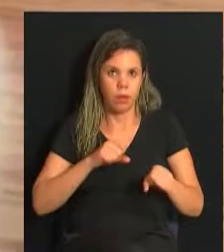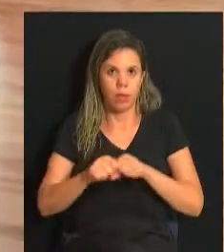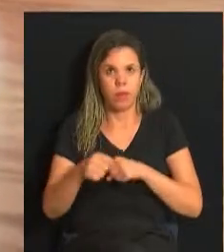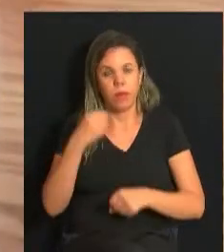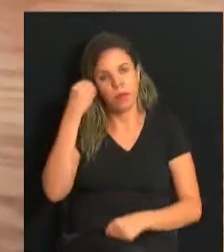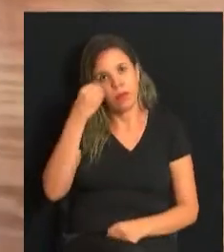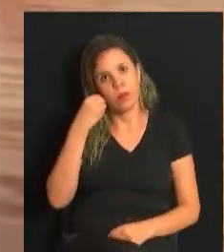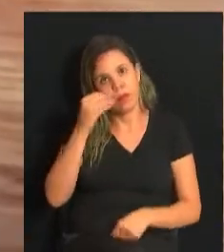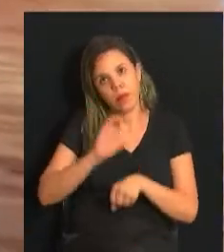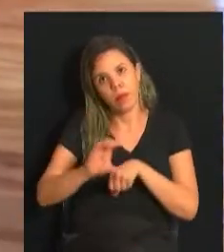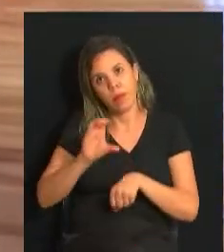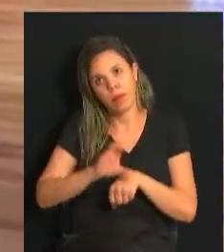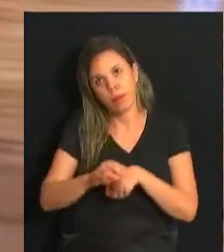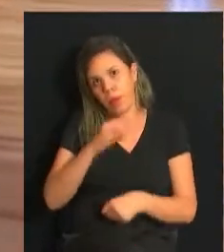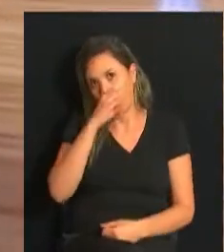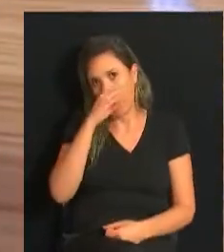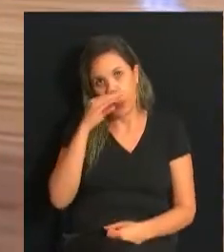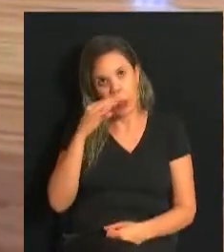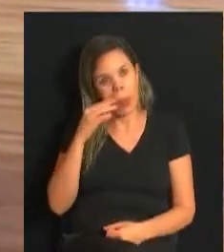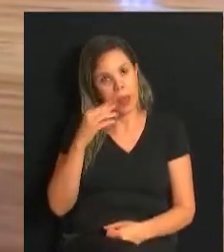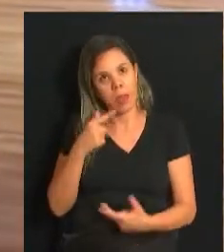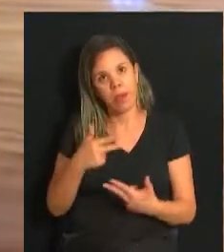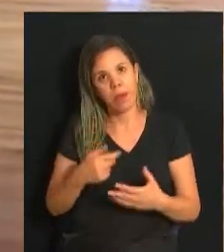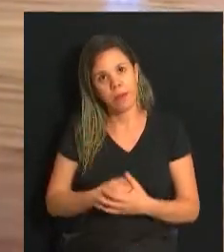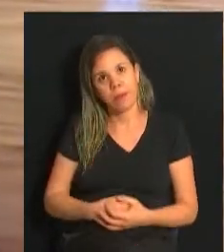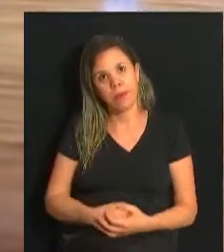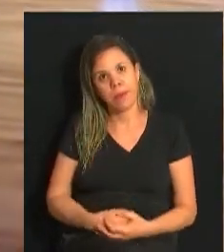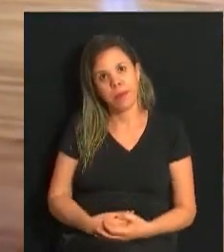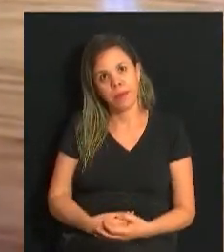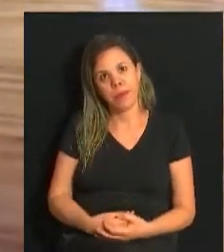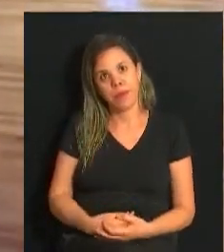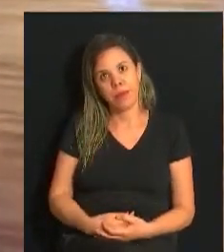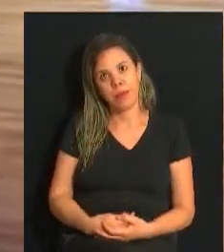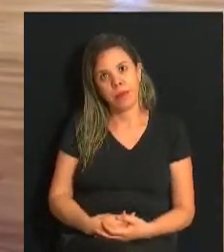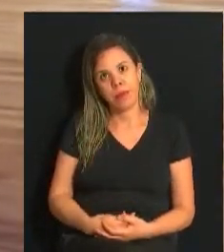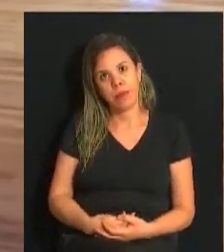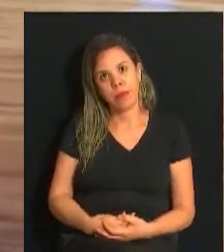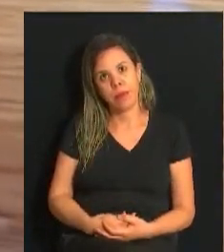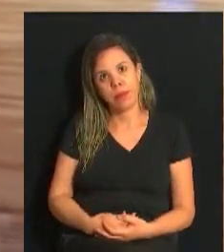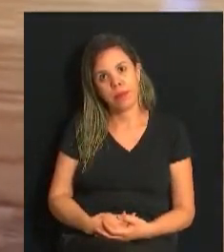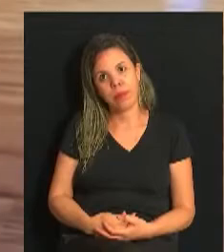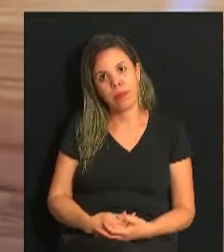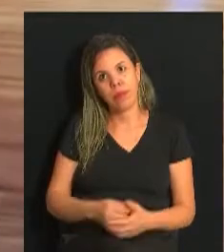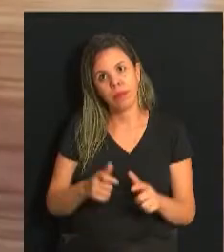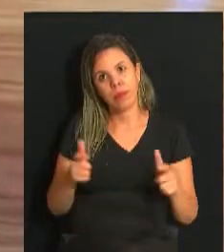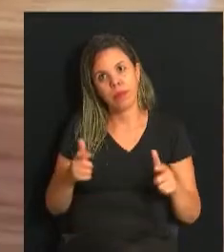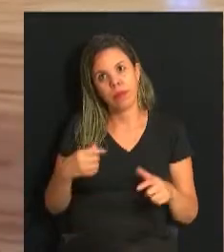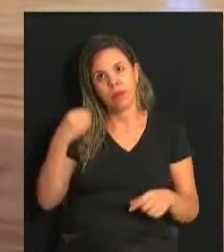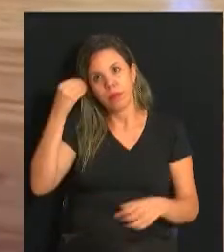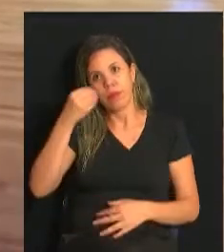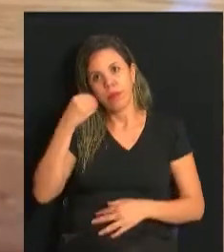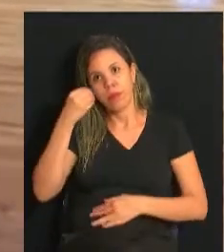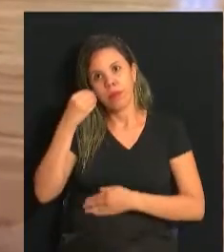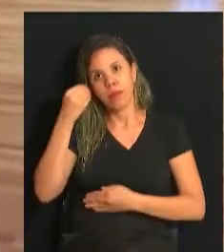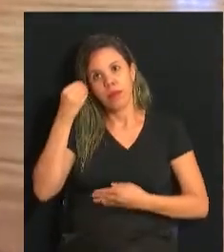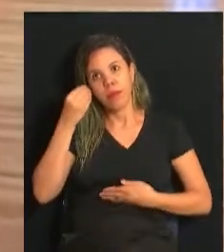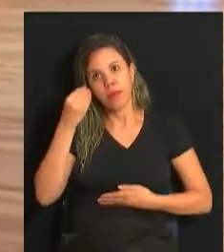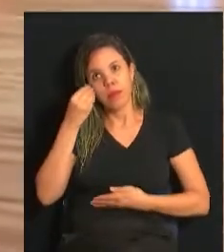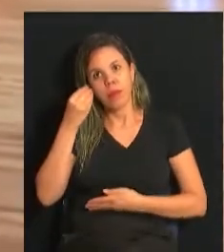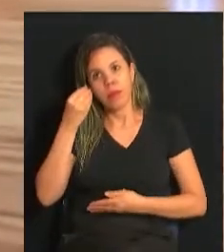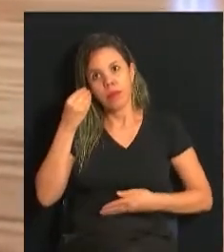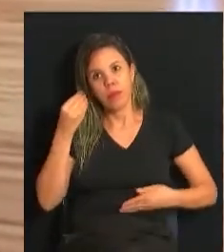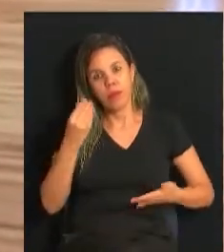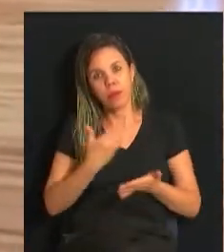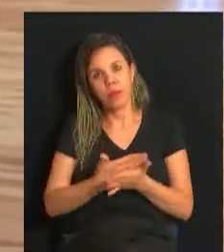seu curso né Essa circular mas uma das coisas mais importantes é a vigência em você vem à tarde